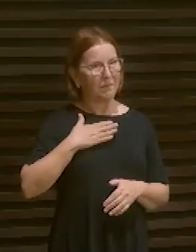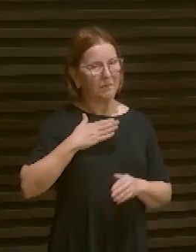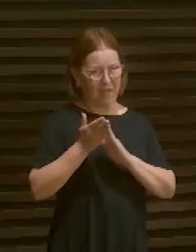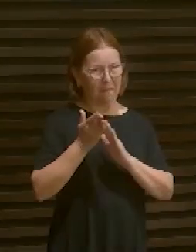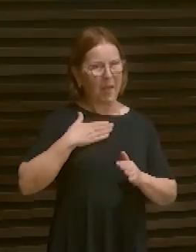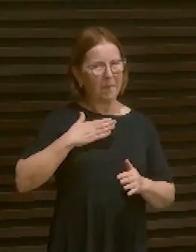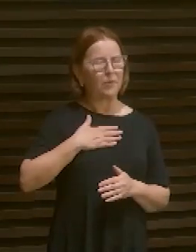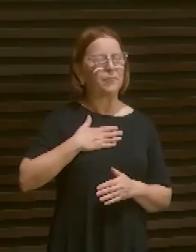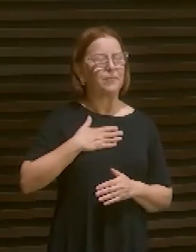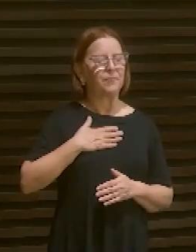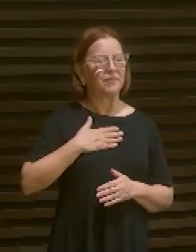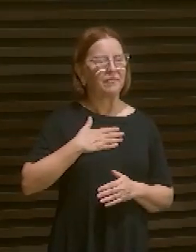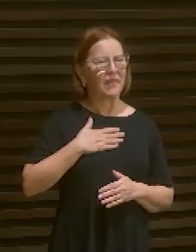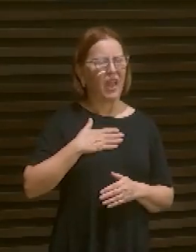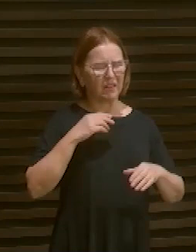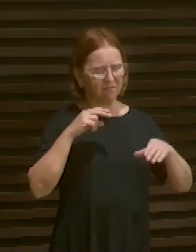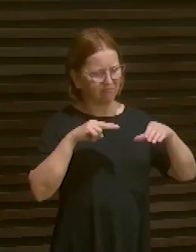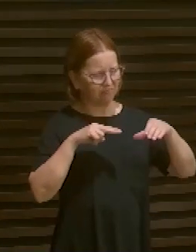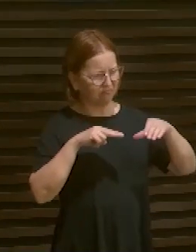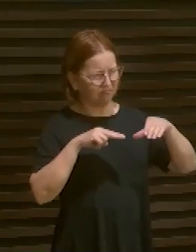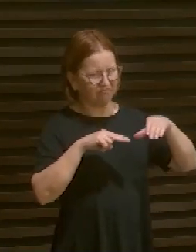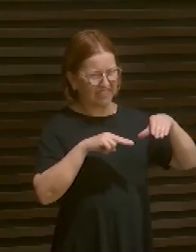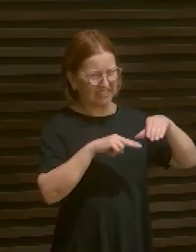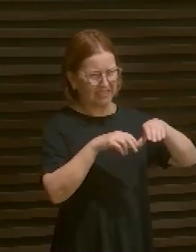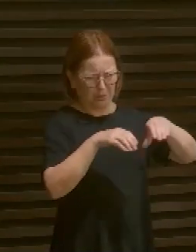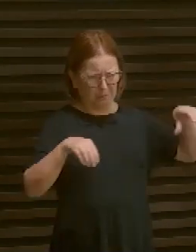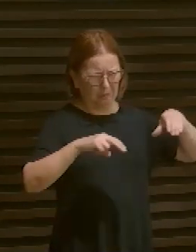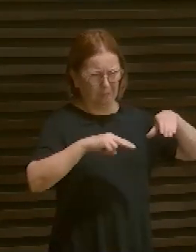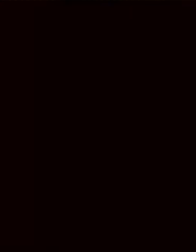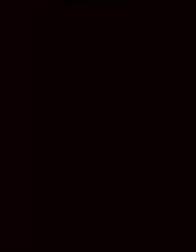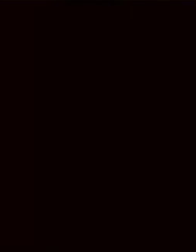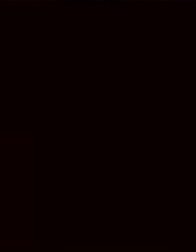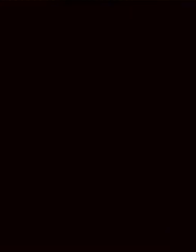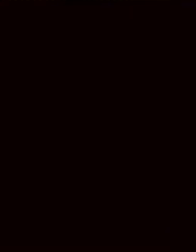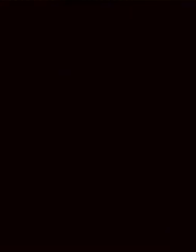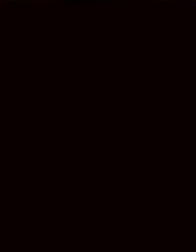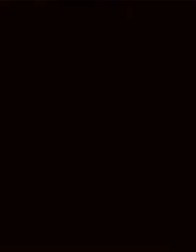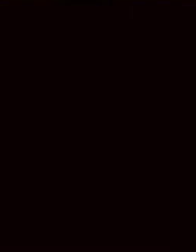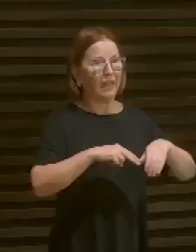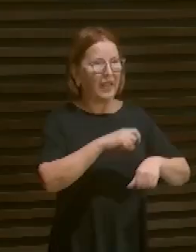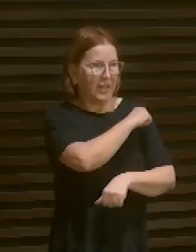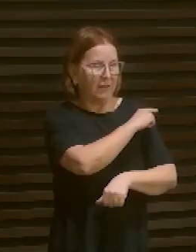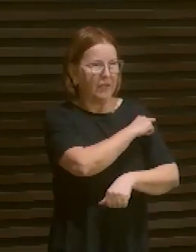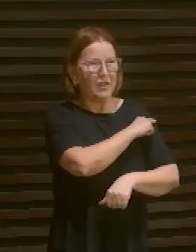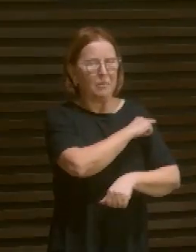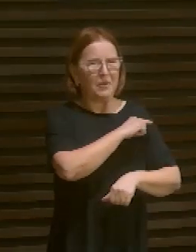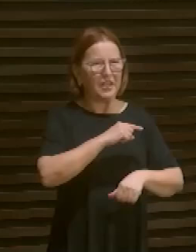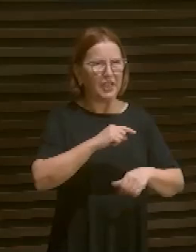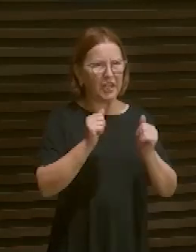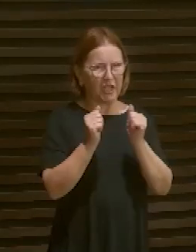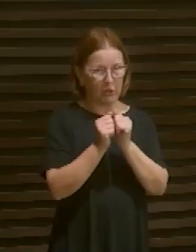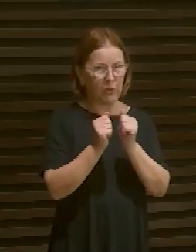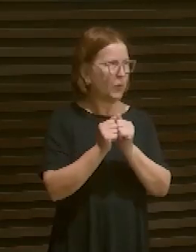Aí eu entrei naquele negócio e ela ficou lá. Não sei se toma as irradiações nem nada, mas eu sei que